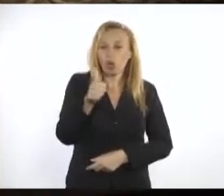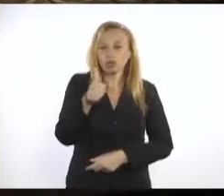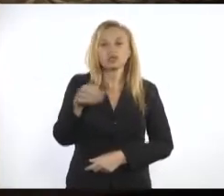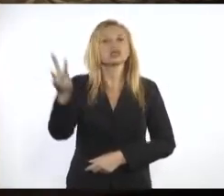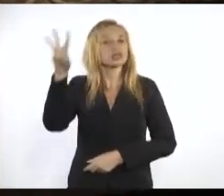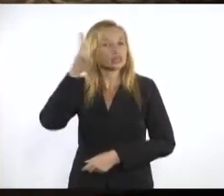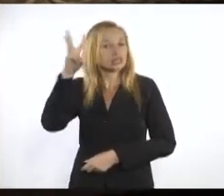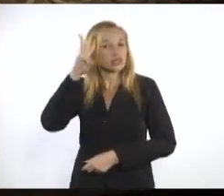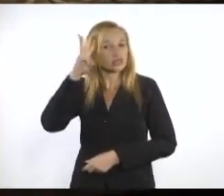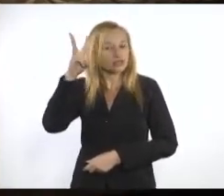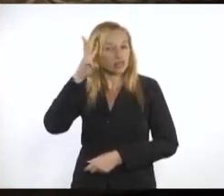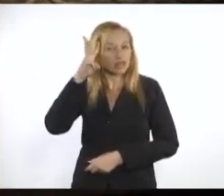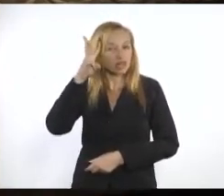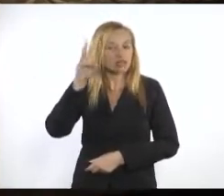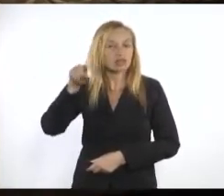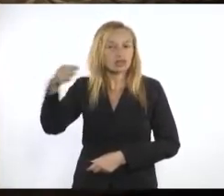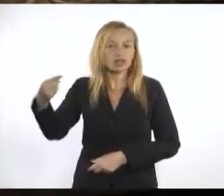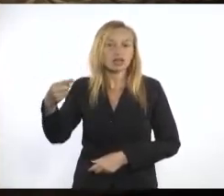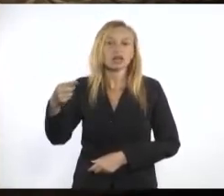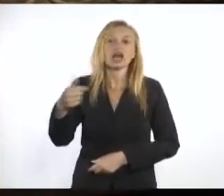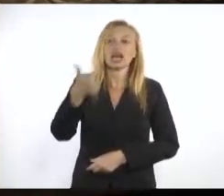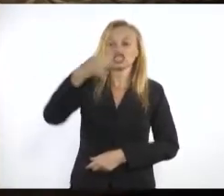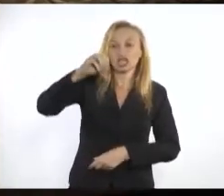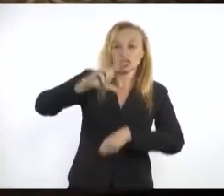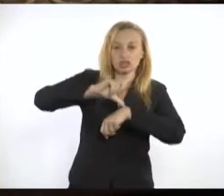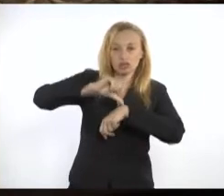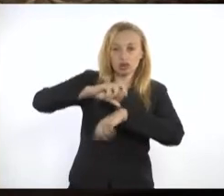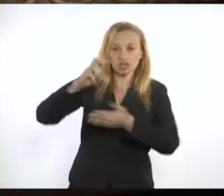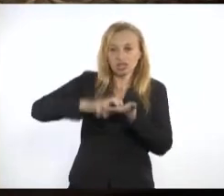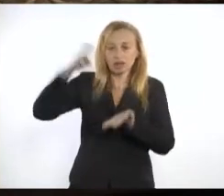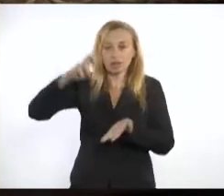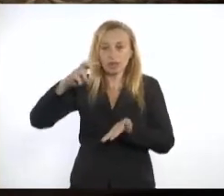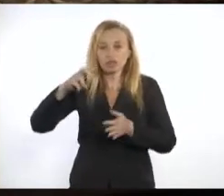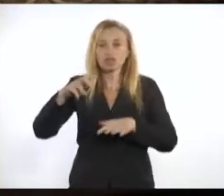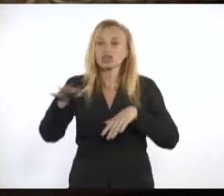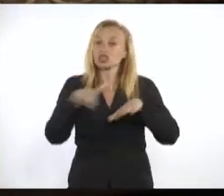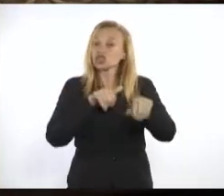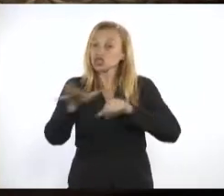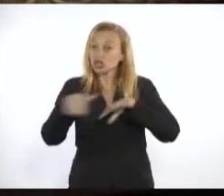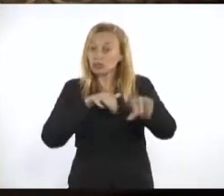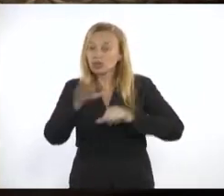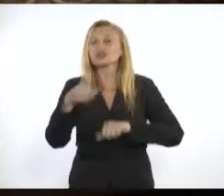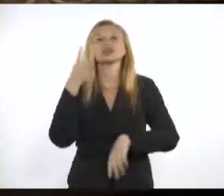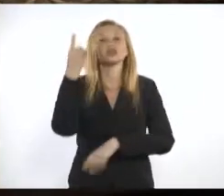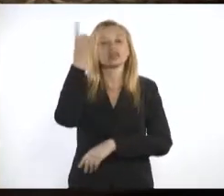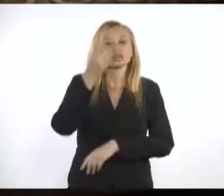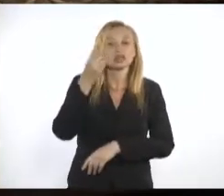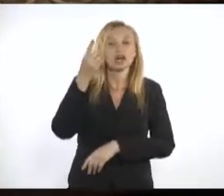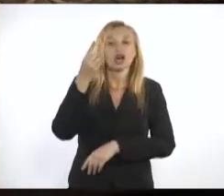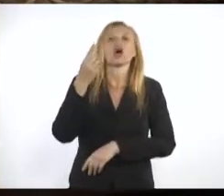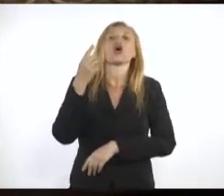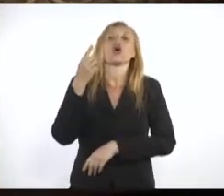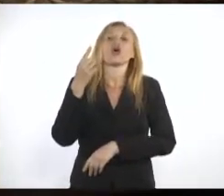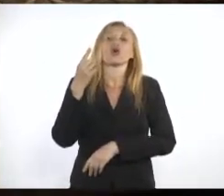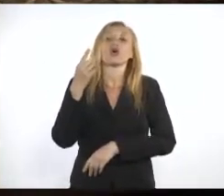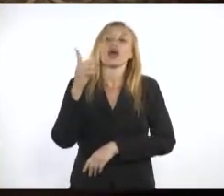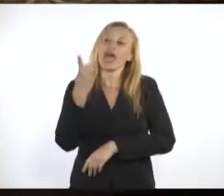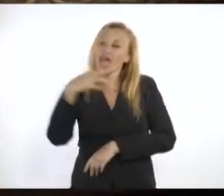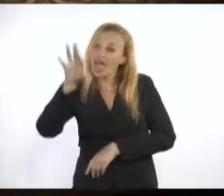que vem, às 10 horas da manhã, e convocaremos o senhor Hélio Cabral, presidente da